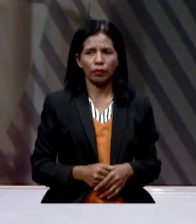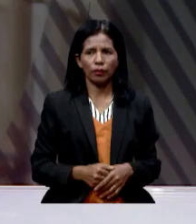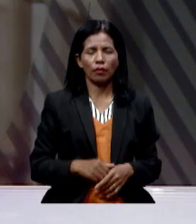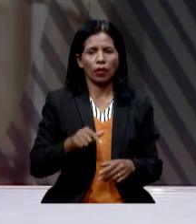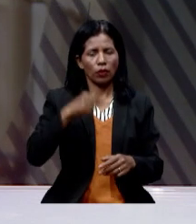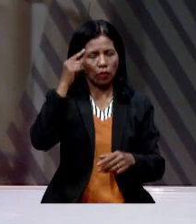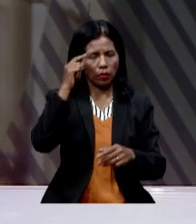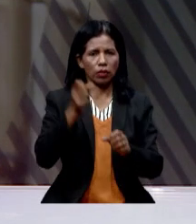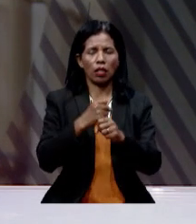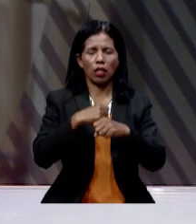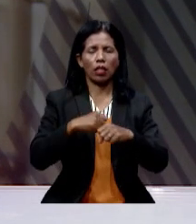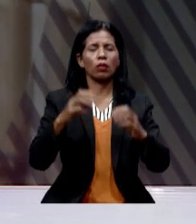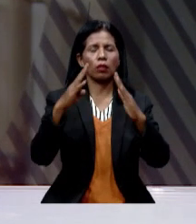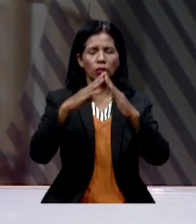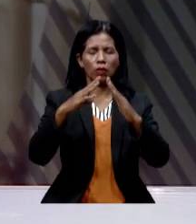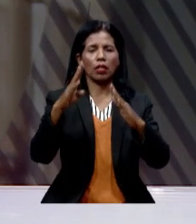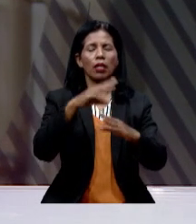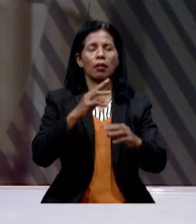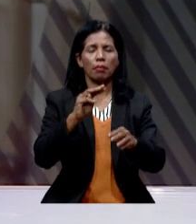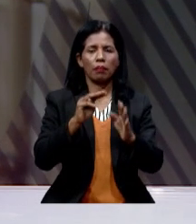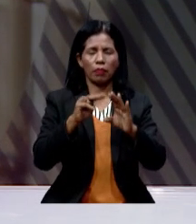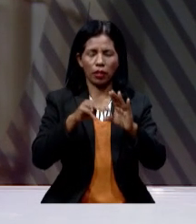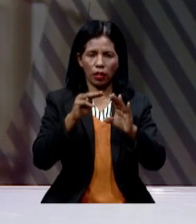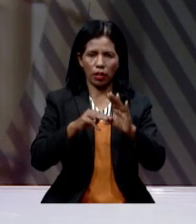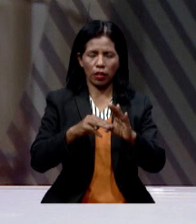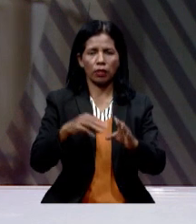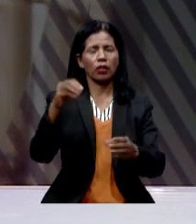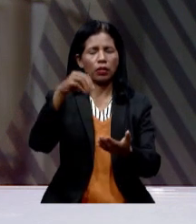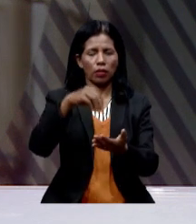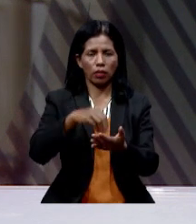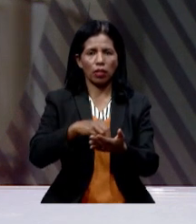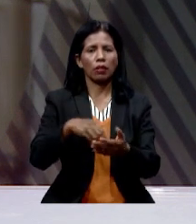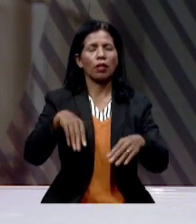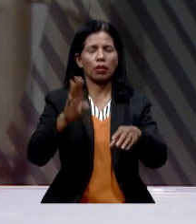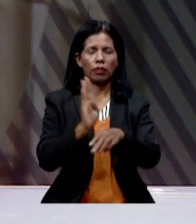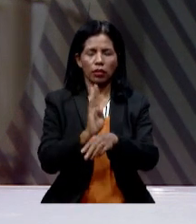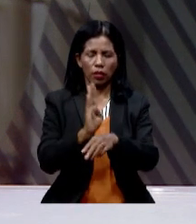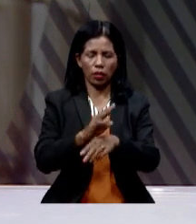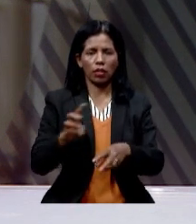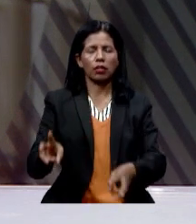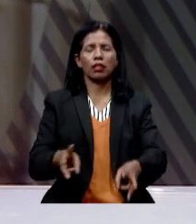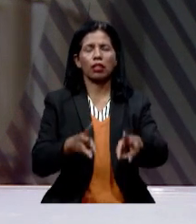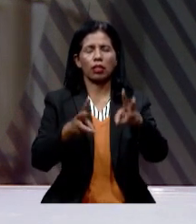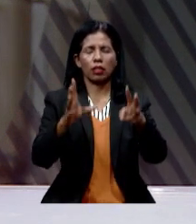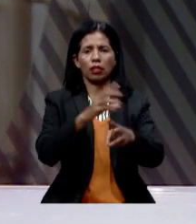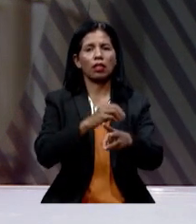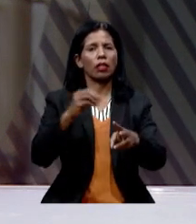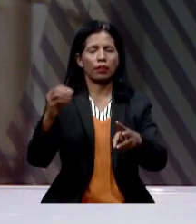Governo se construiu uma em mercado marijuana, onde acumula vendedor sirene de fansa san em estrada público no Tortoalete.